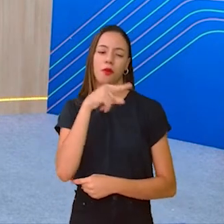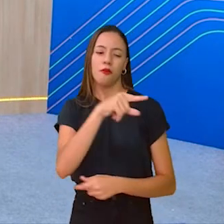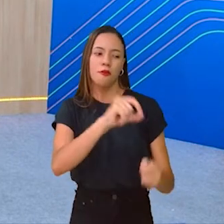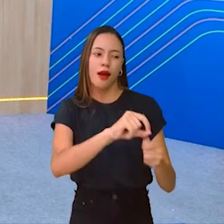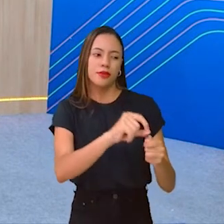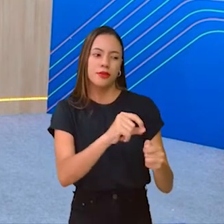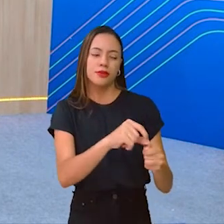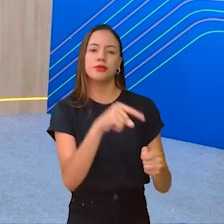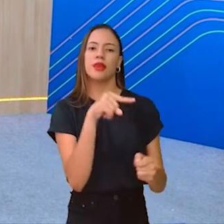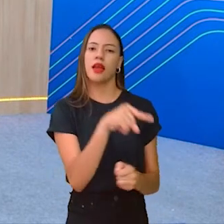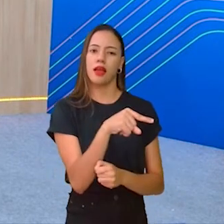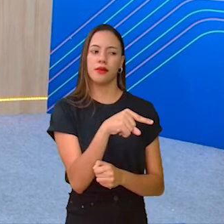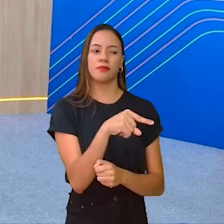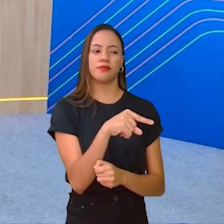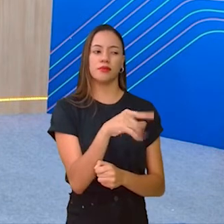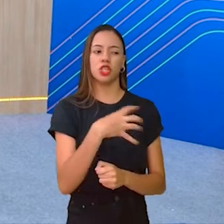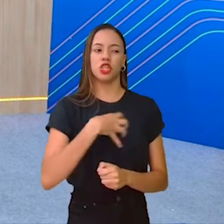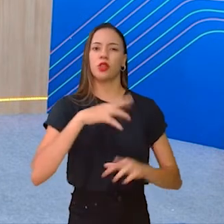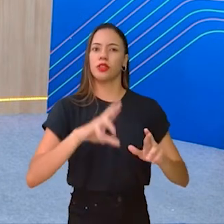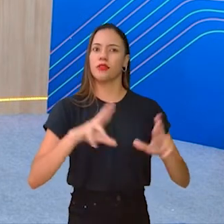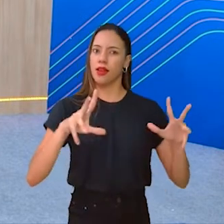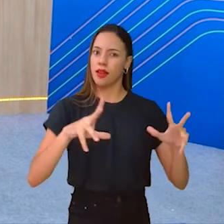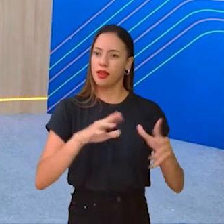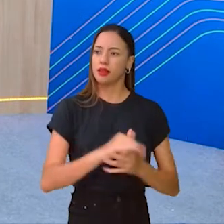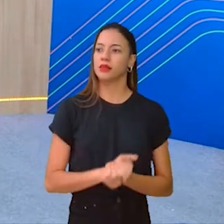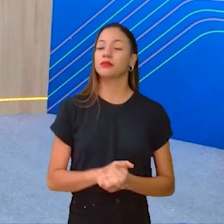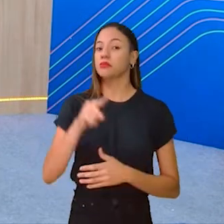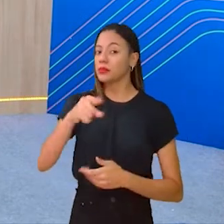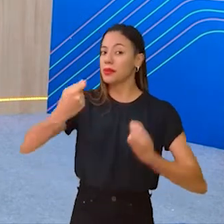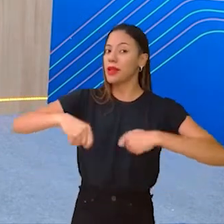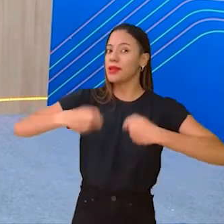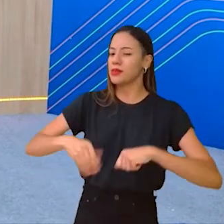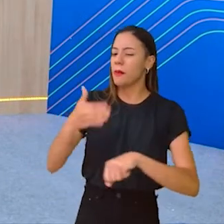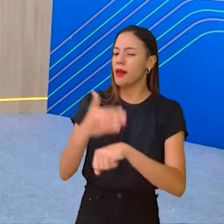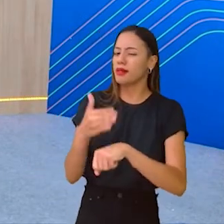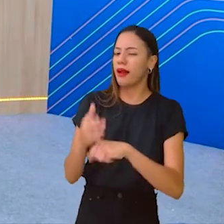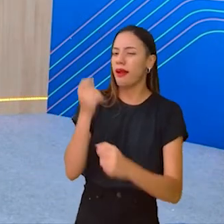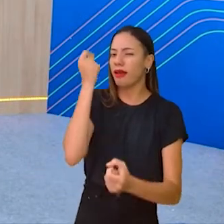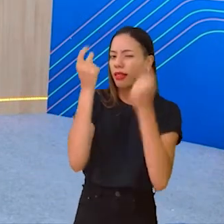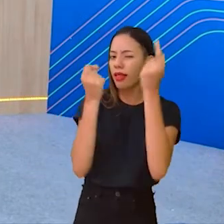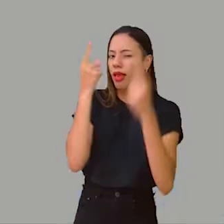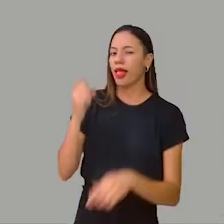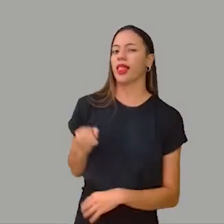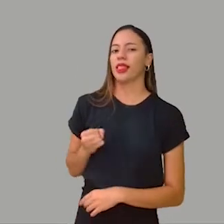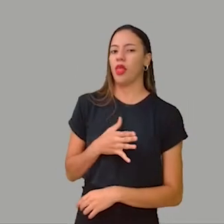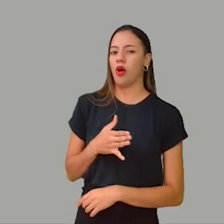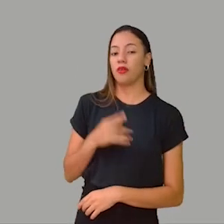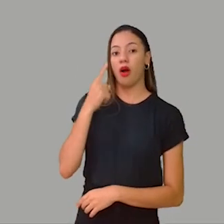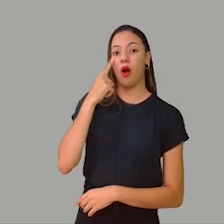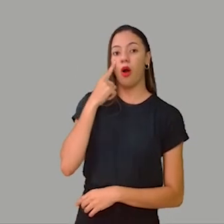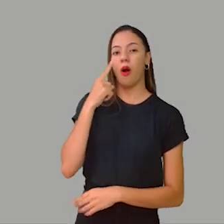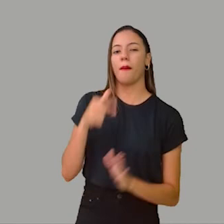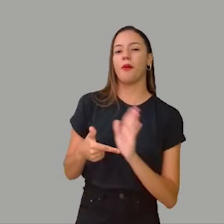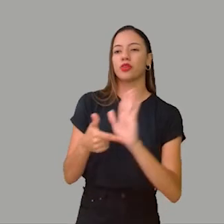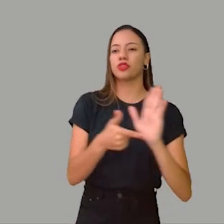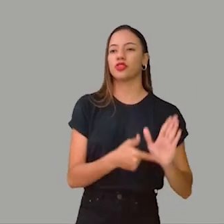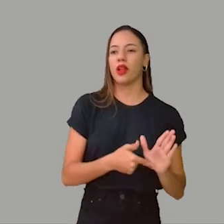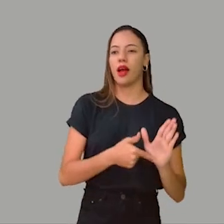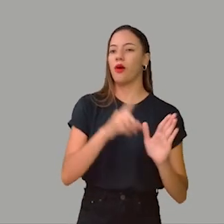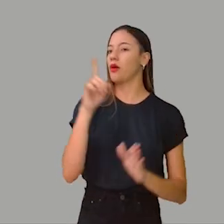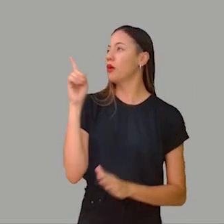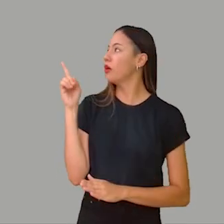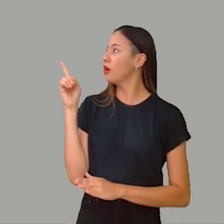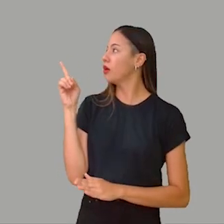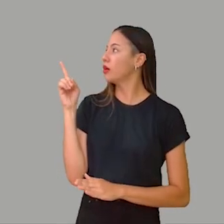né? E de formas diferentes. Então, explore novas ideias. Daí a gente trouxe para vocês até novas ferramentas, que vocês já conhecem